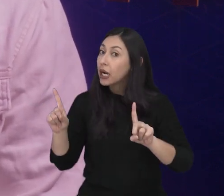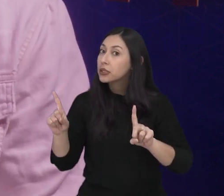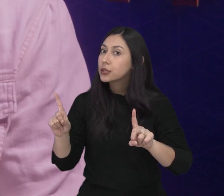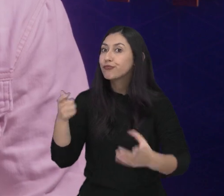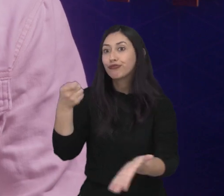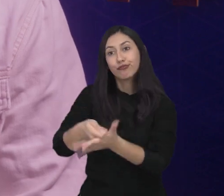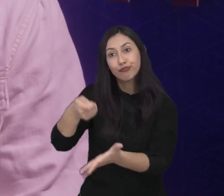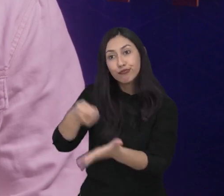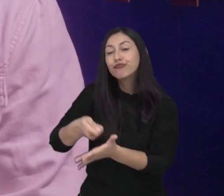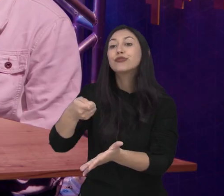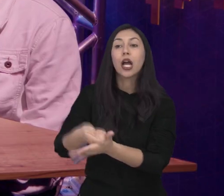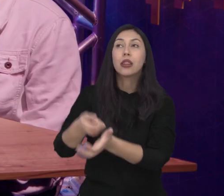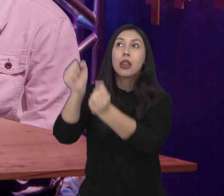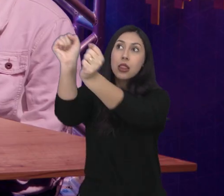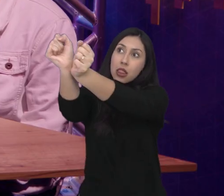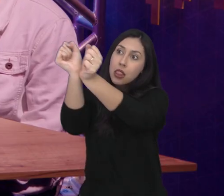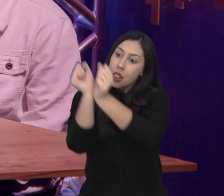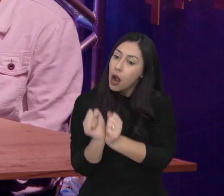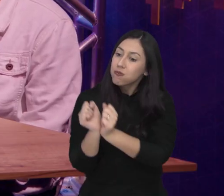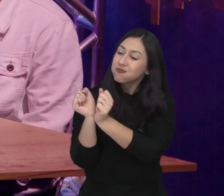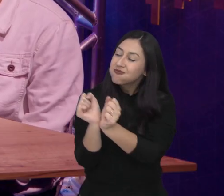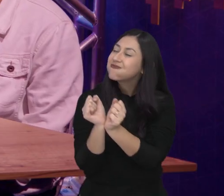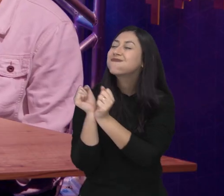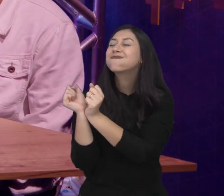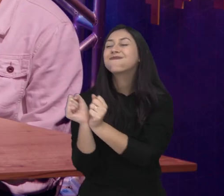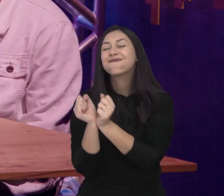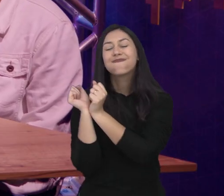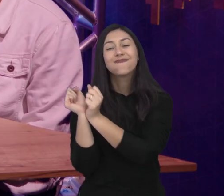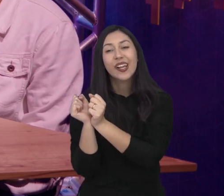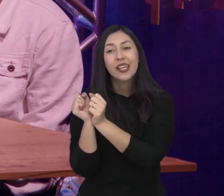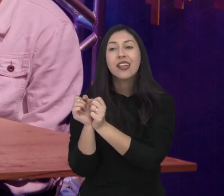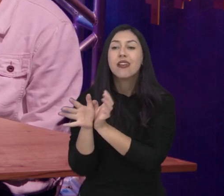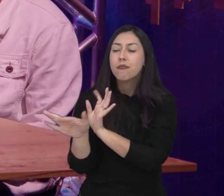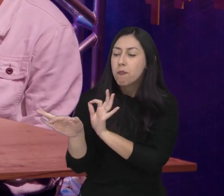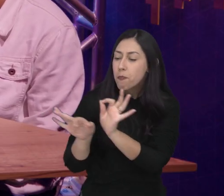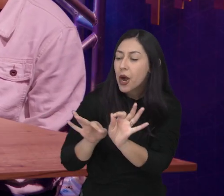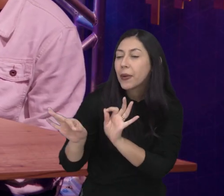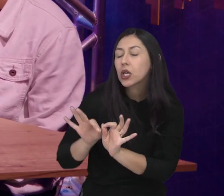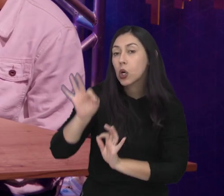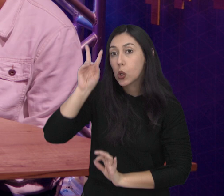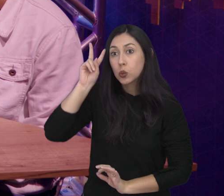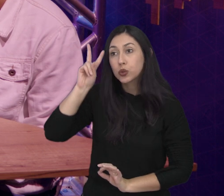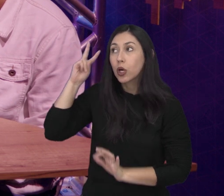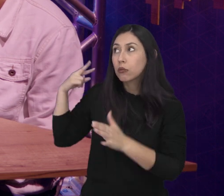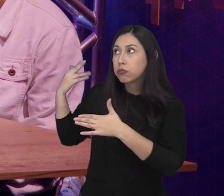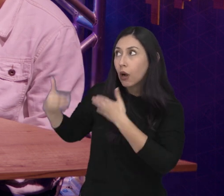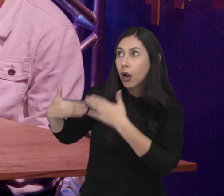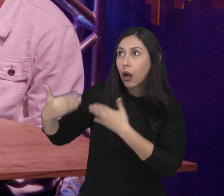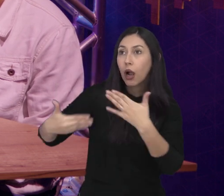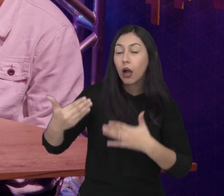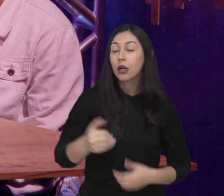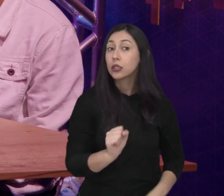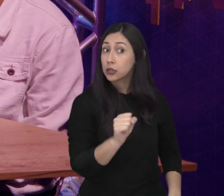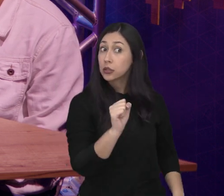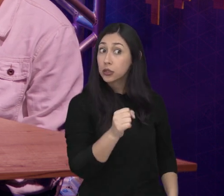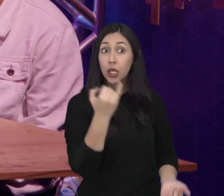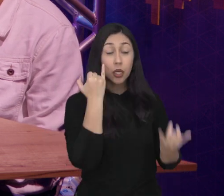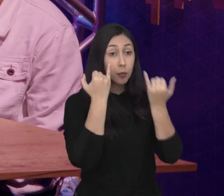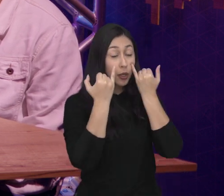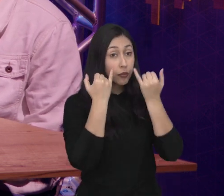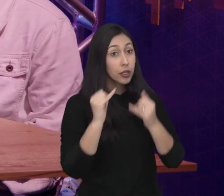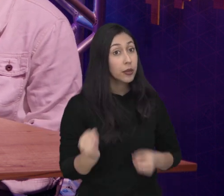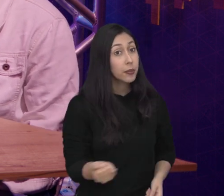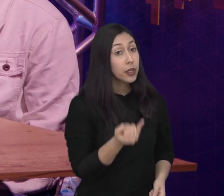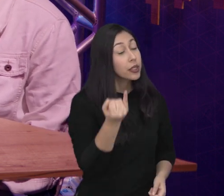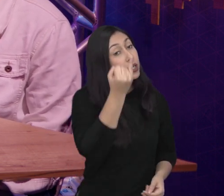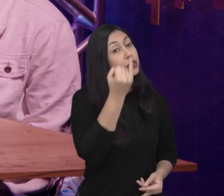trazida, forçada para cá, mas que pavimentou aí o nosso país, a nossa história. Perfeito, é um dado importante da gente